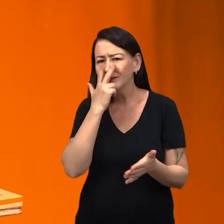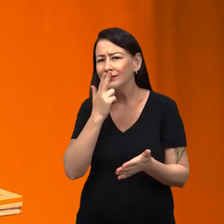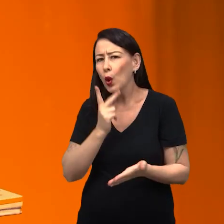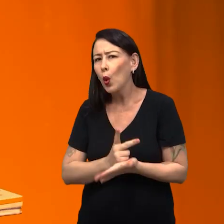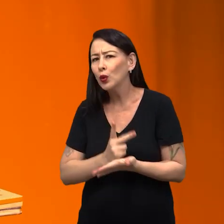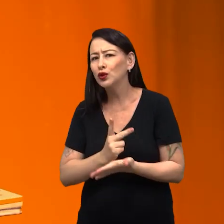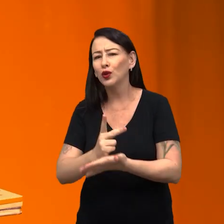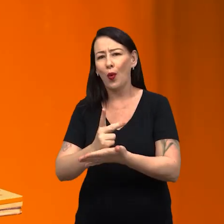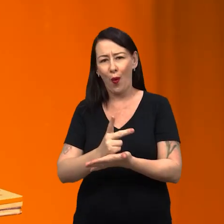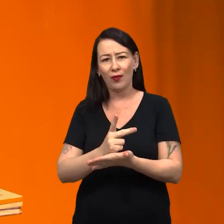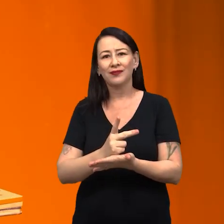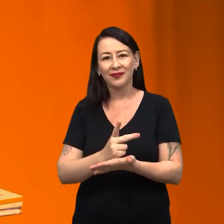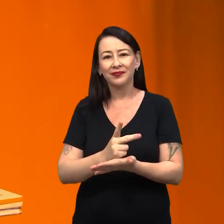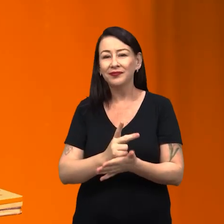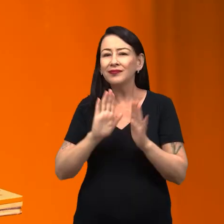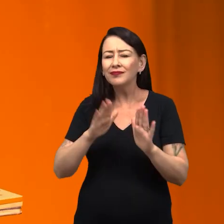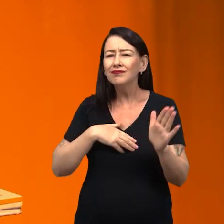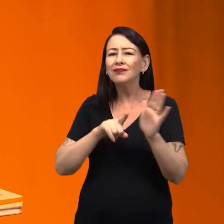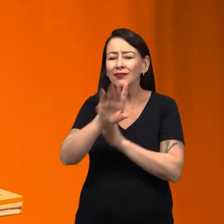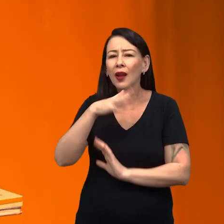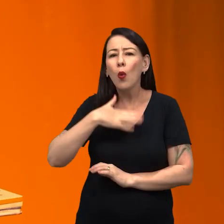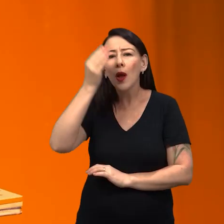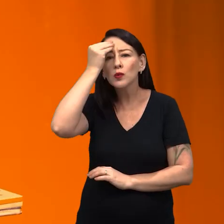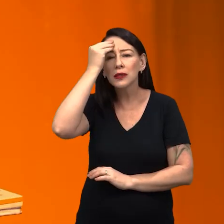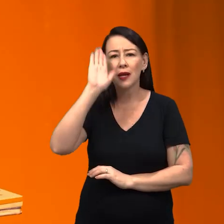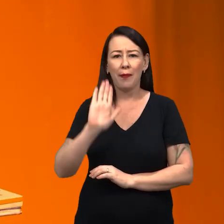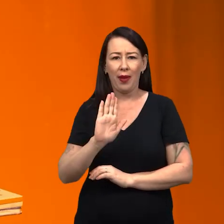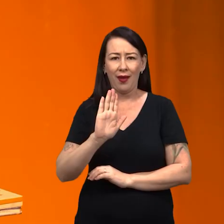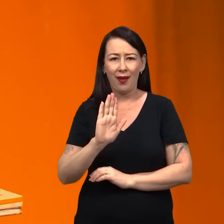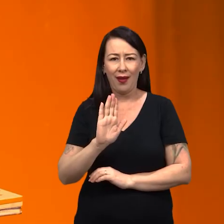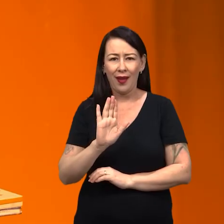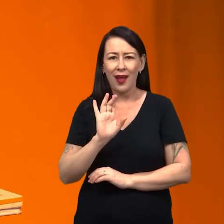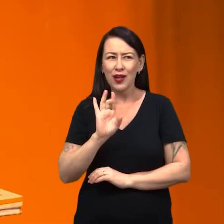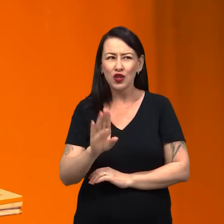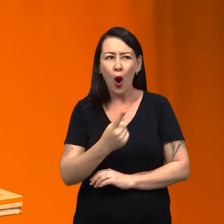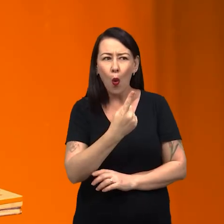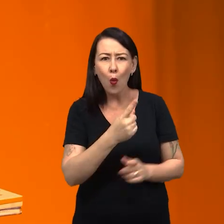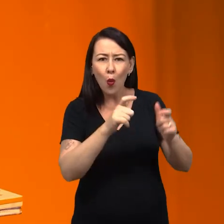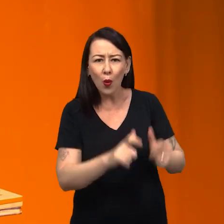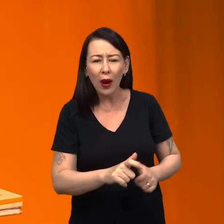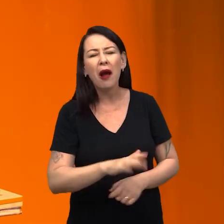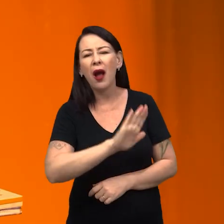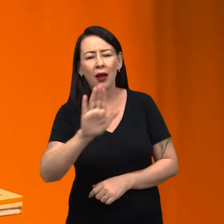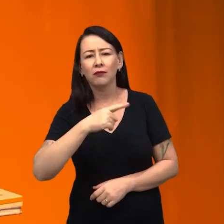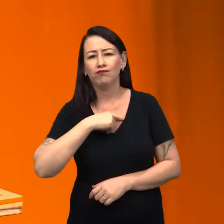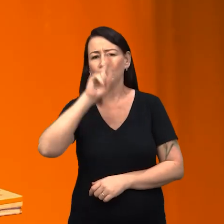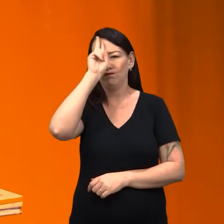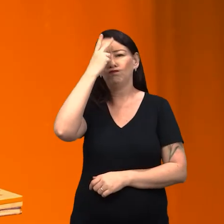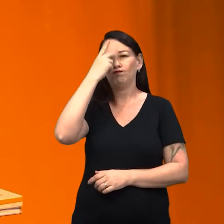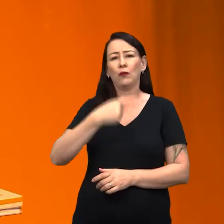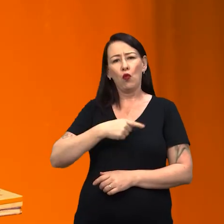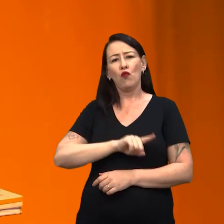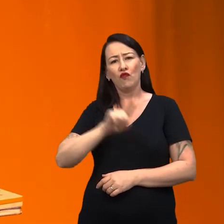continua me perseguindo, e eu quero saber também se isso é uma realidade só de um lugar. Né? Então, eu fui também para outros países